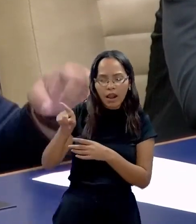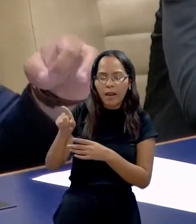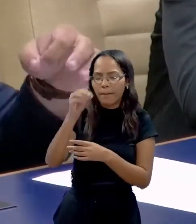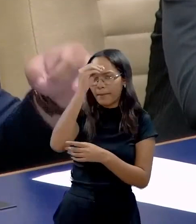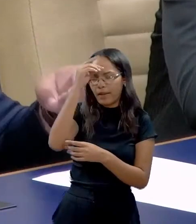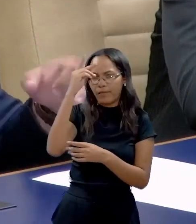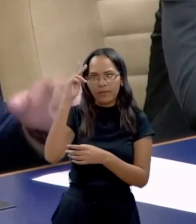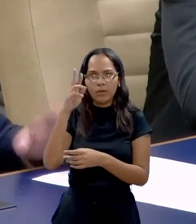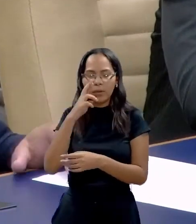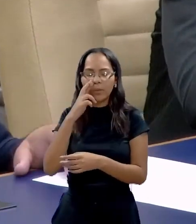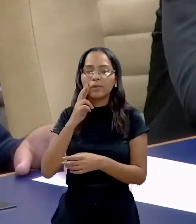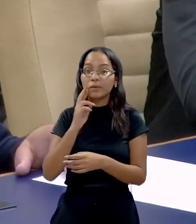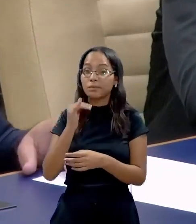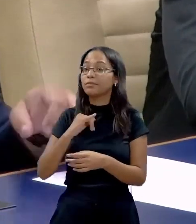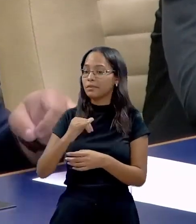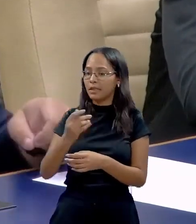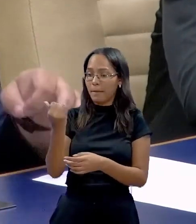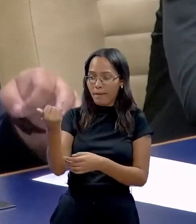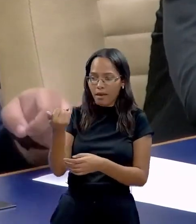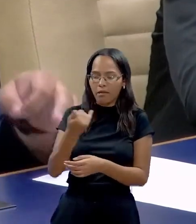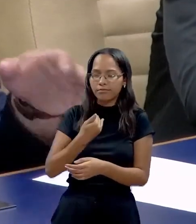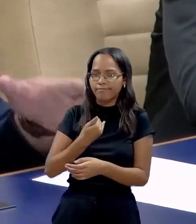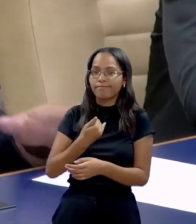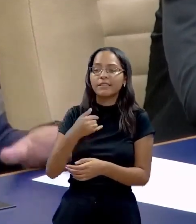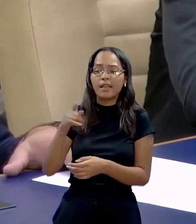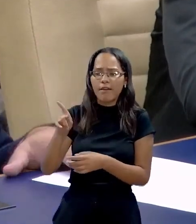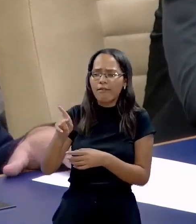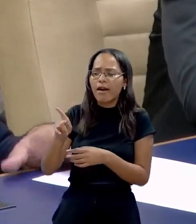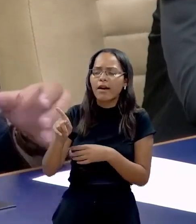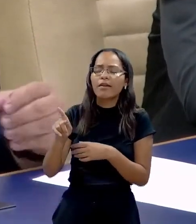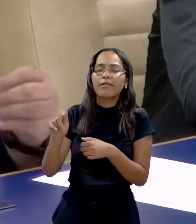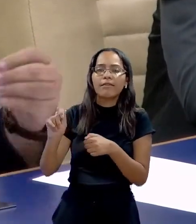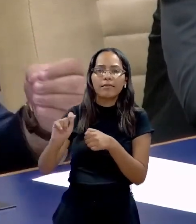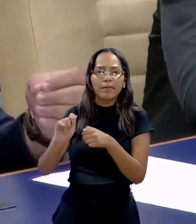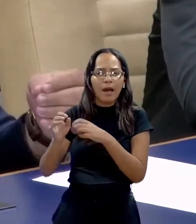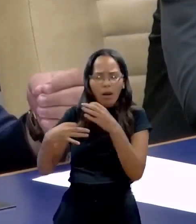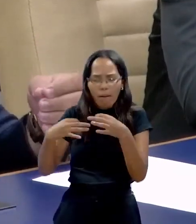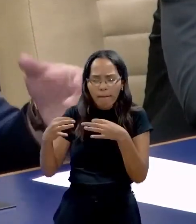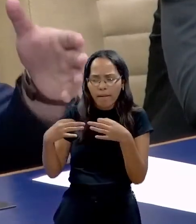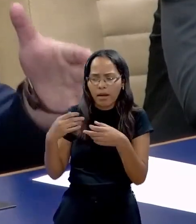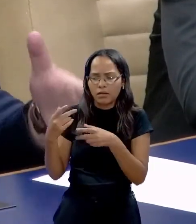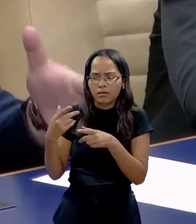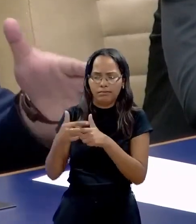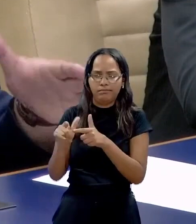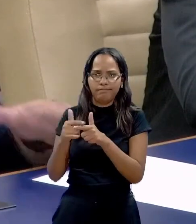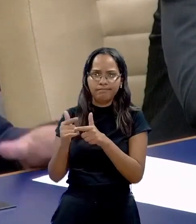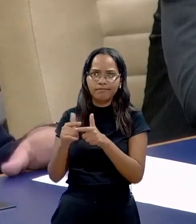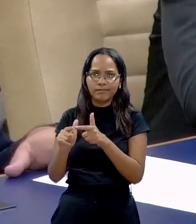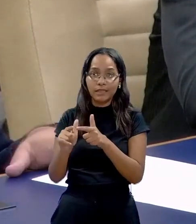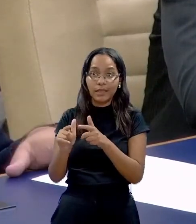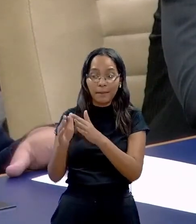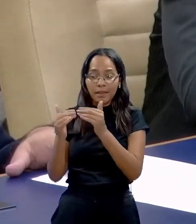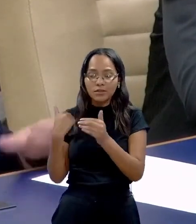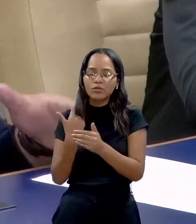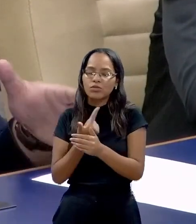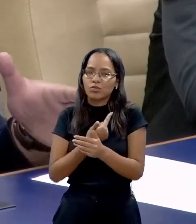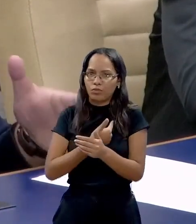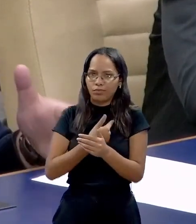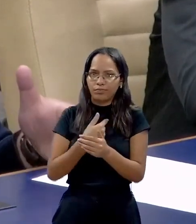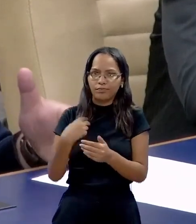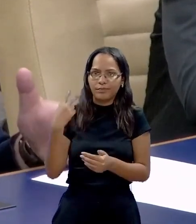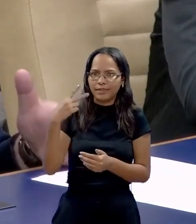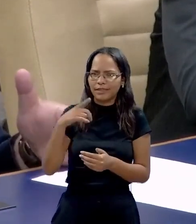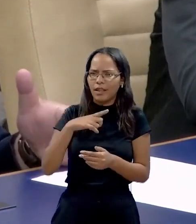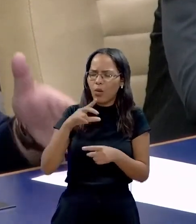que me garantiu, presidente, que vai resolver o problema da sexta-feira. Porém, pediu para que nós, vereadores, tenhamos cuidado de não fazer